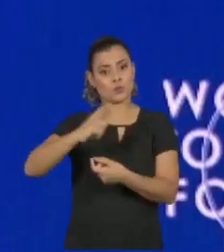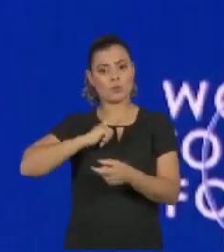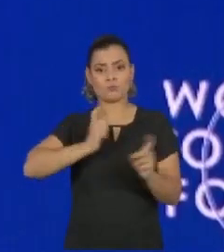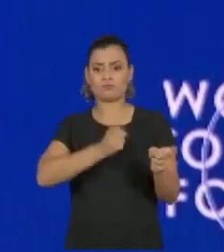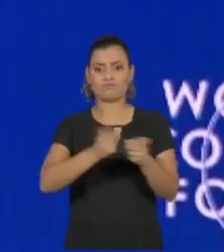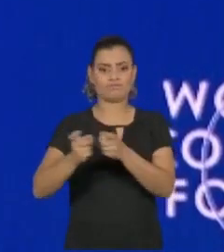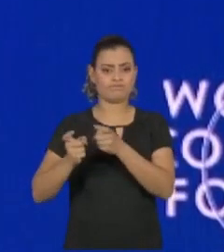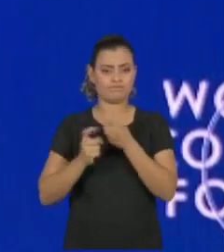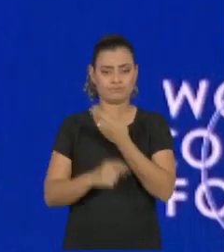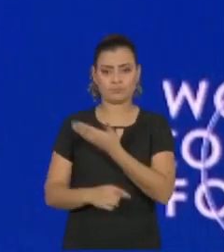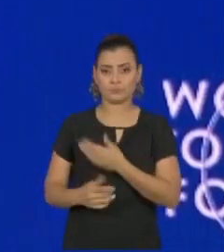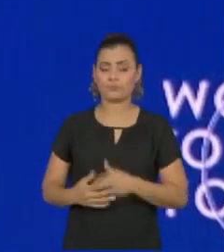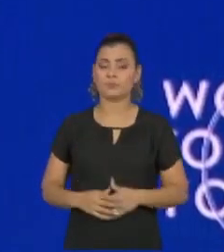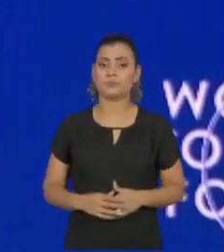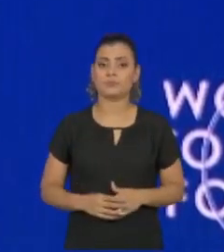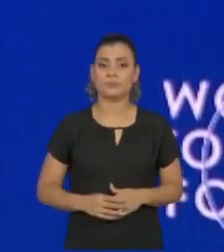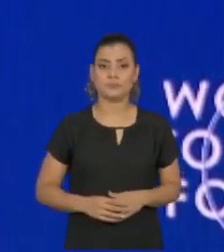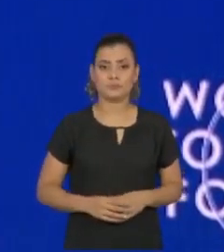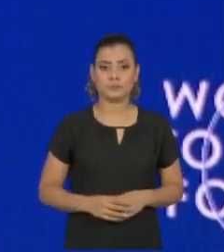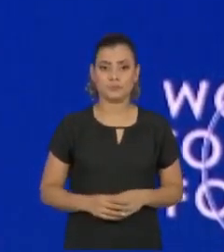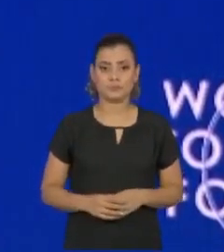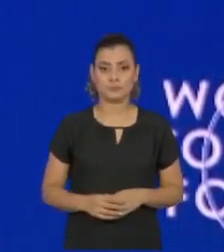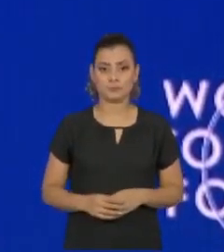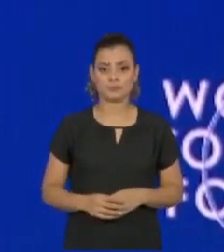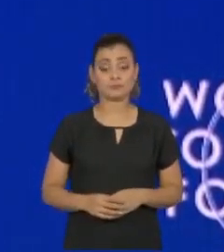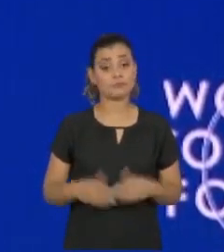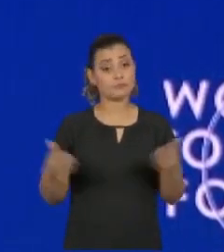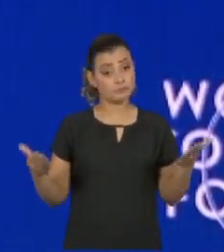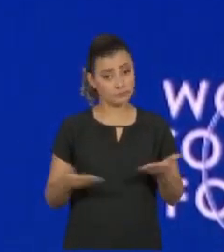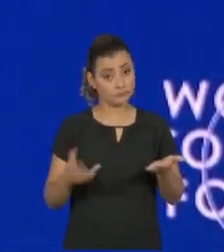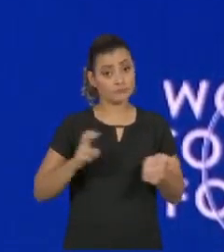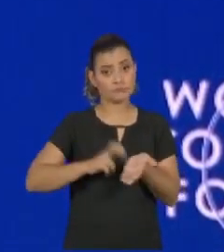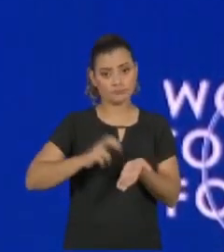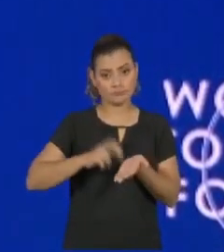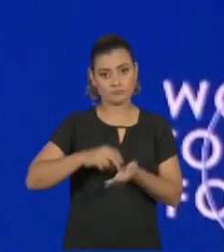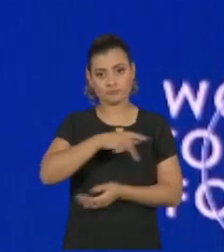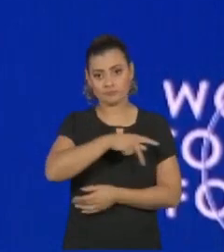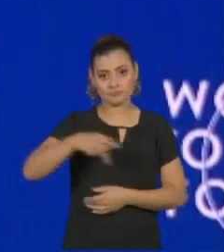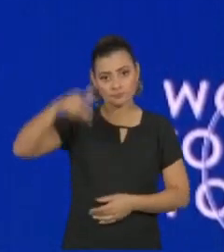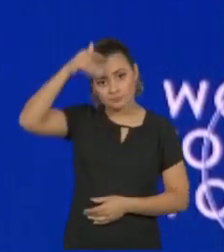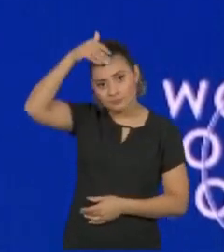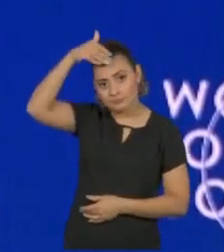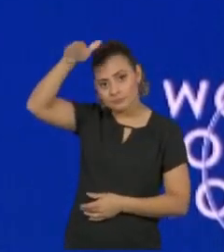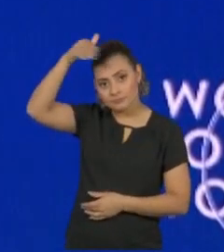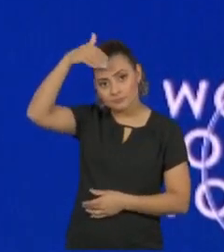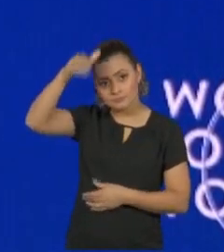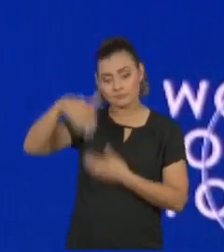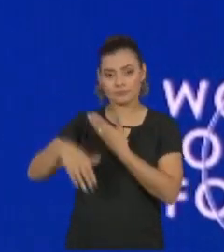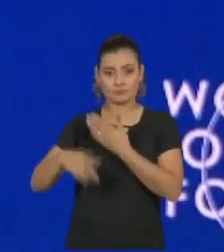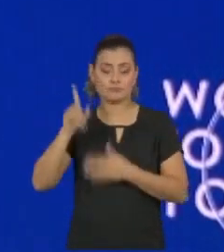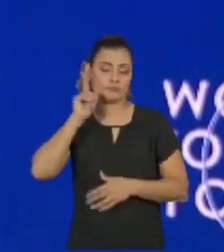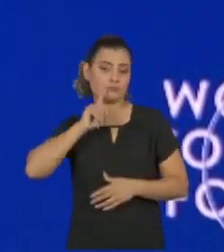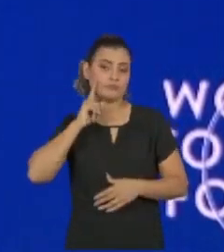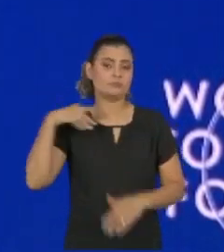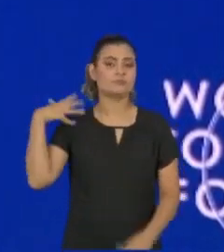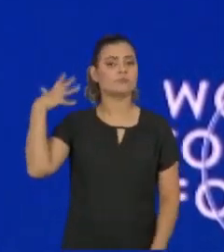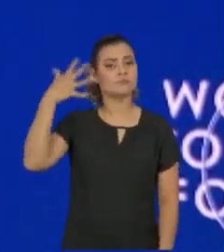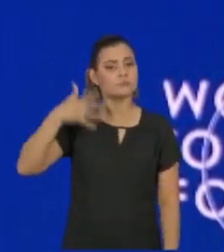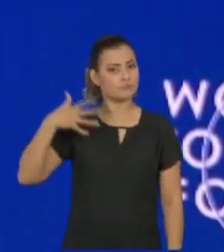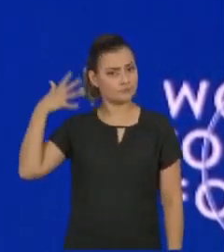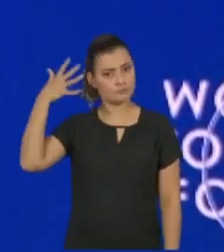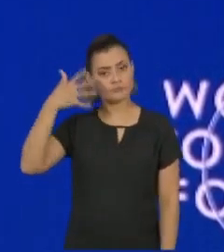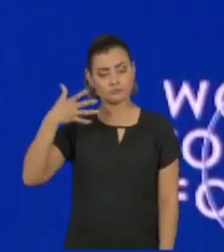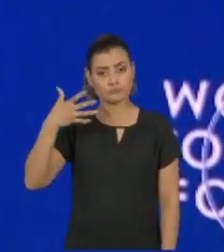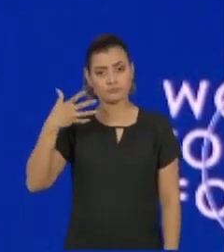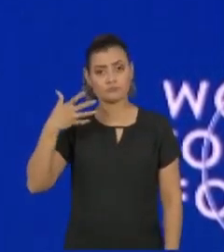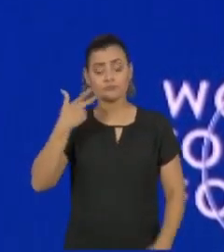I'm proud to declare that the United States is in Hoje cedo, o presidente norte-americano Donald Trump discursou em Davos.